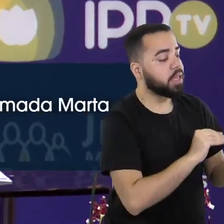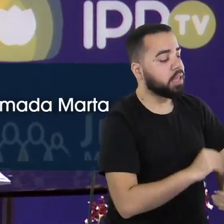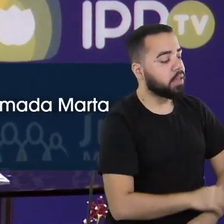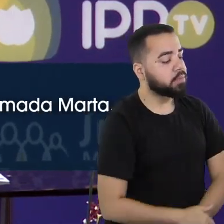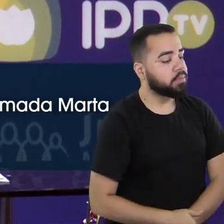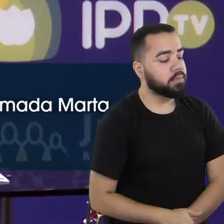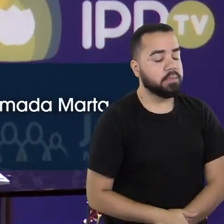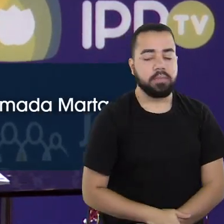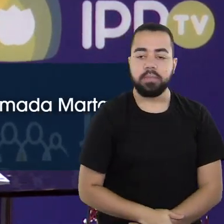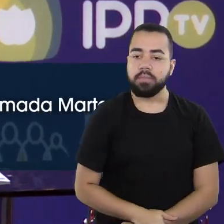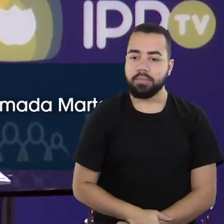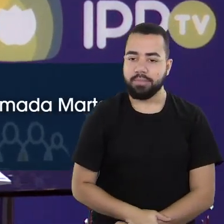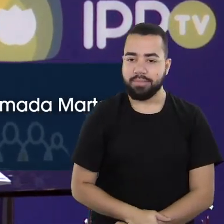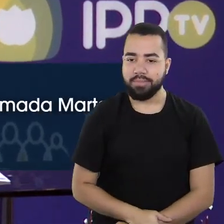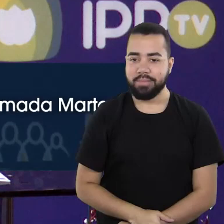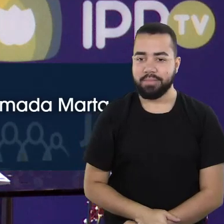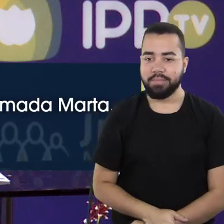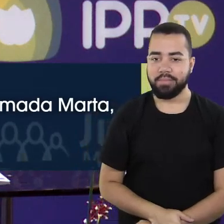igual modo.